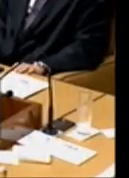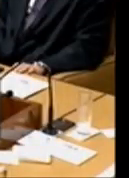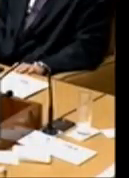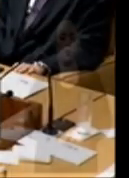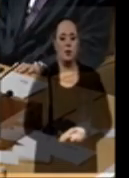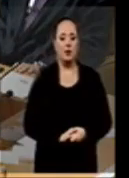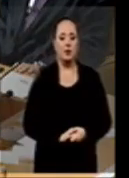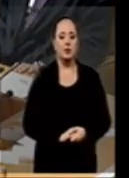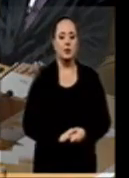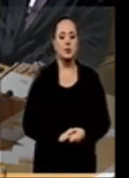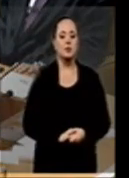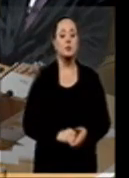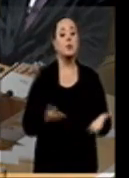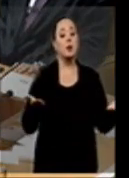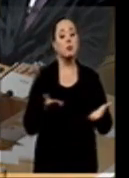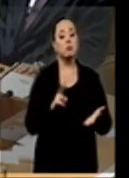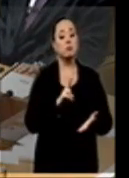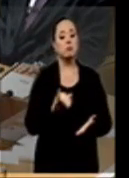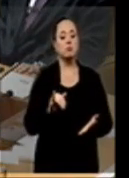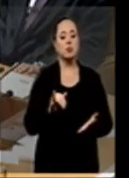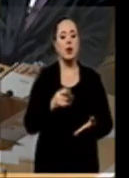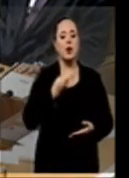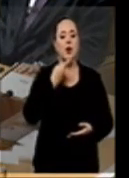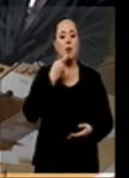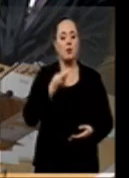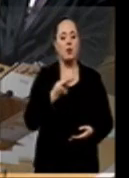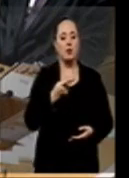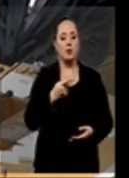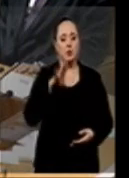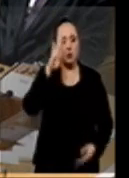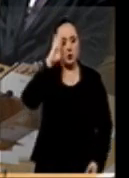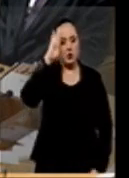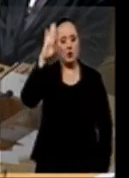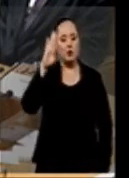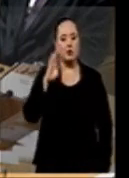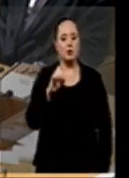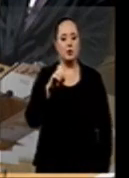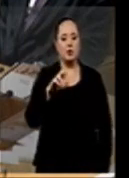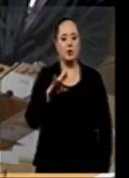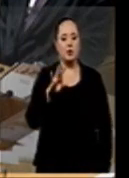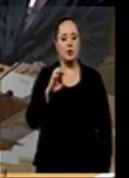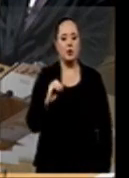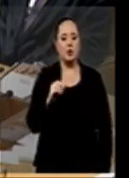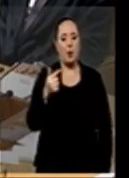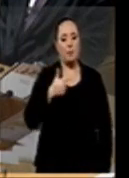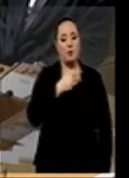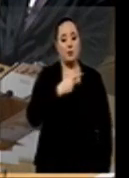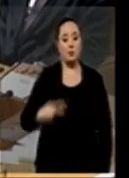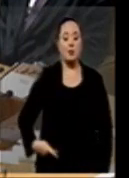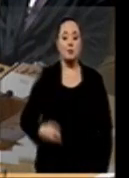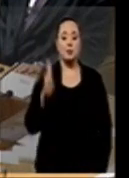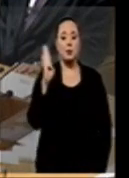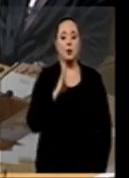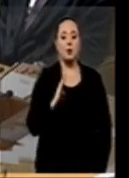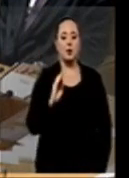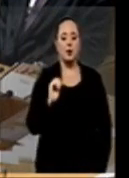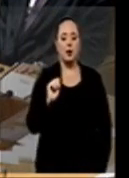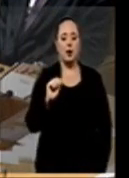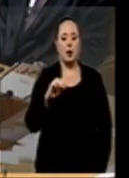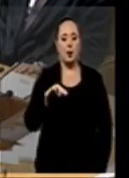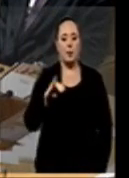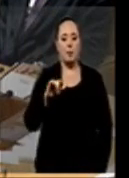agora tem a palavra o excelentíssimo senhor general de exército o hamilton mourão vice presidente da república